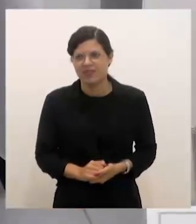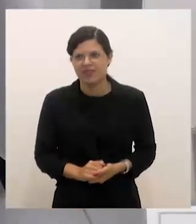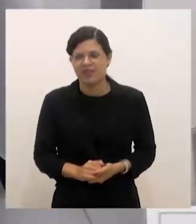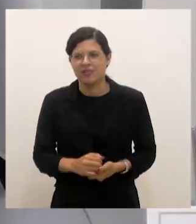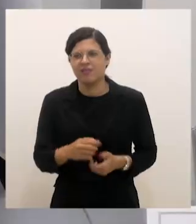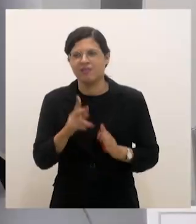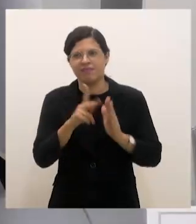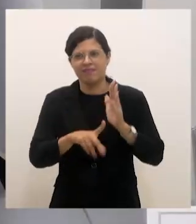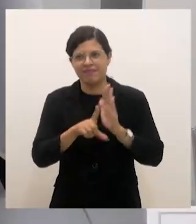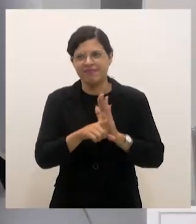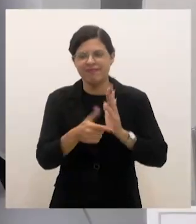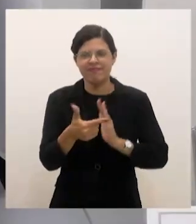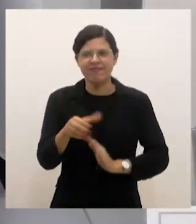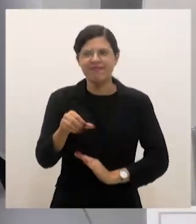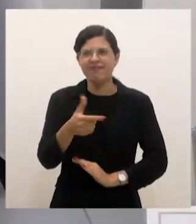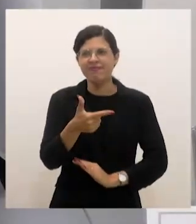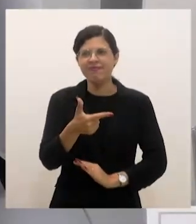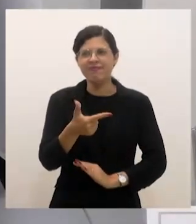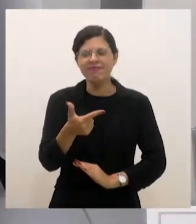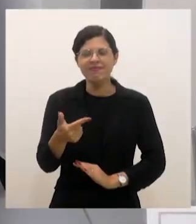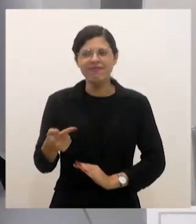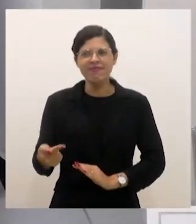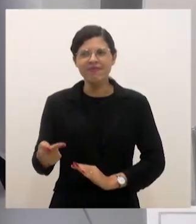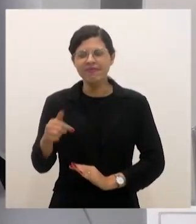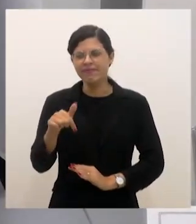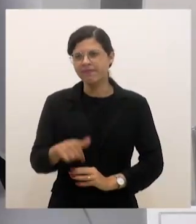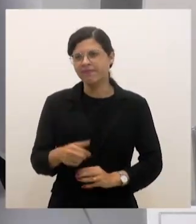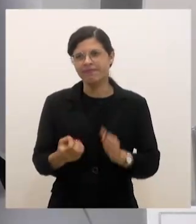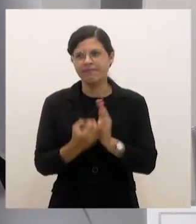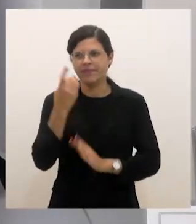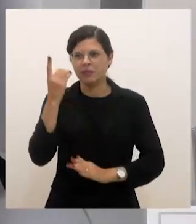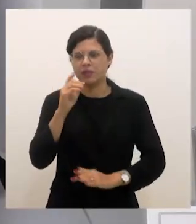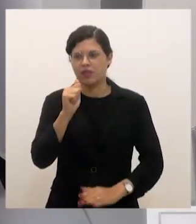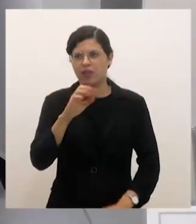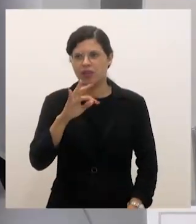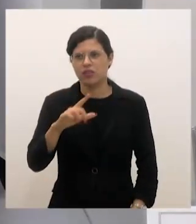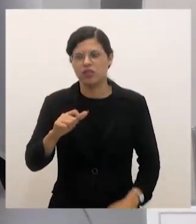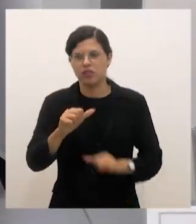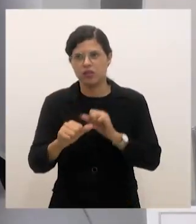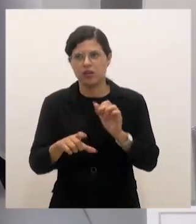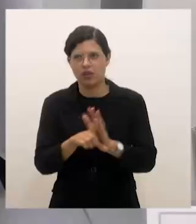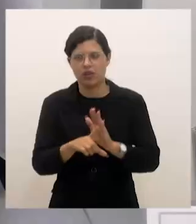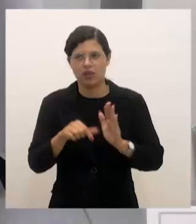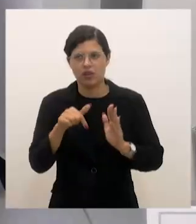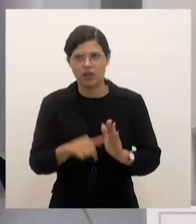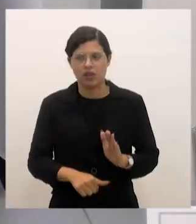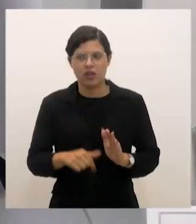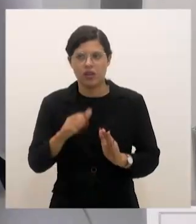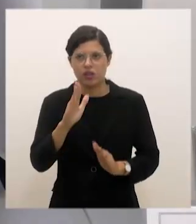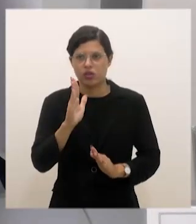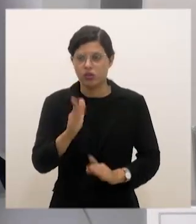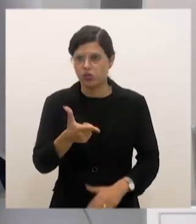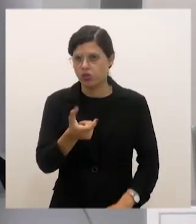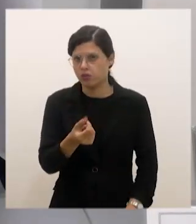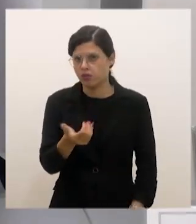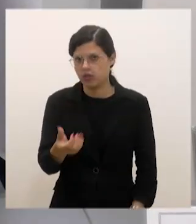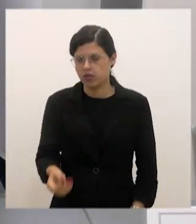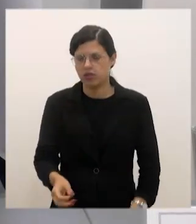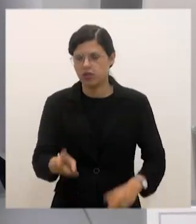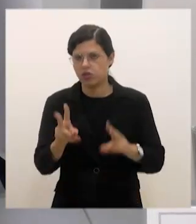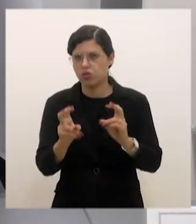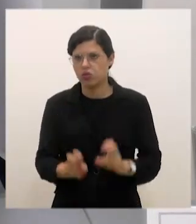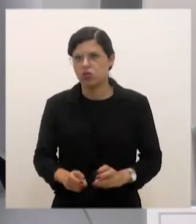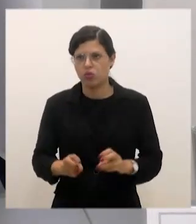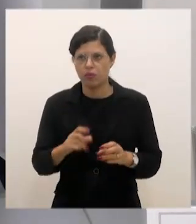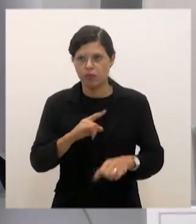da pauta. Projeto de lei 29.27.17, autoria do deputado Átila Nunes, que altera a lei 7.329, de 8 de julho de 16, para determinar a disponibilização